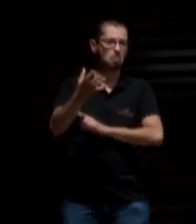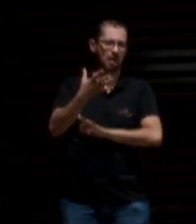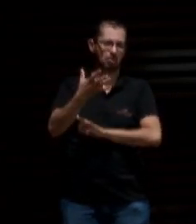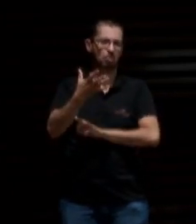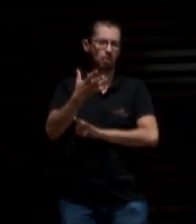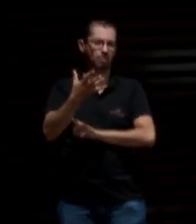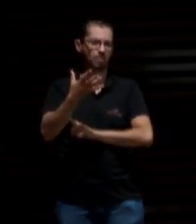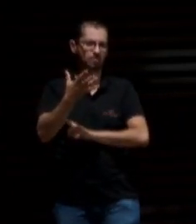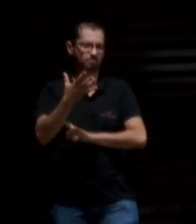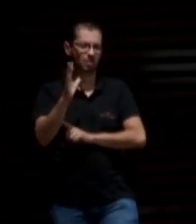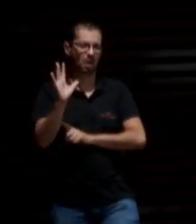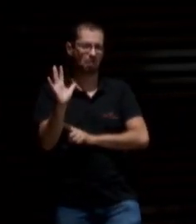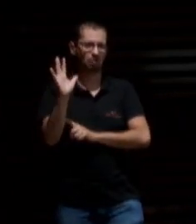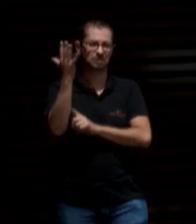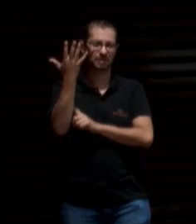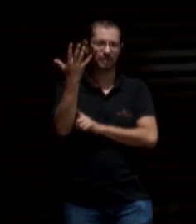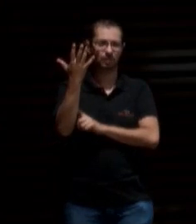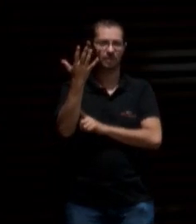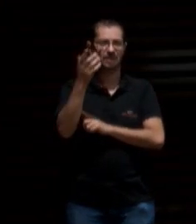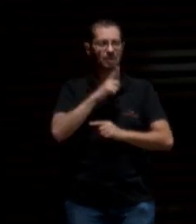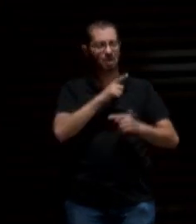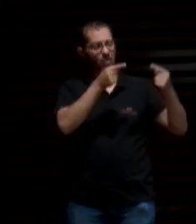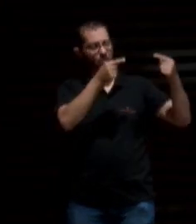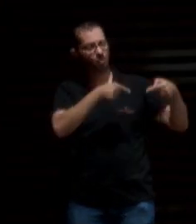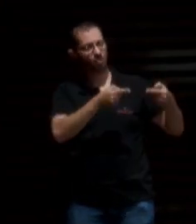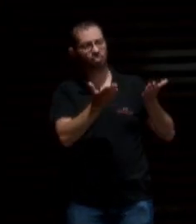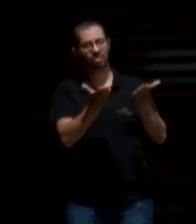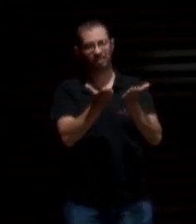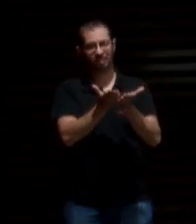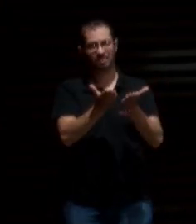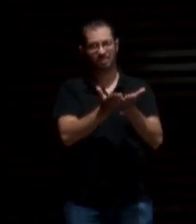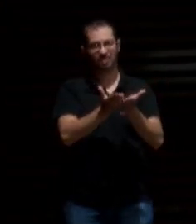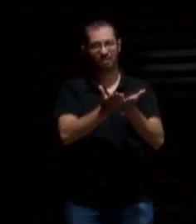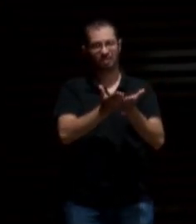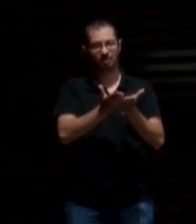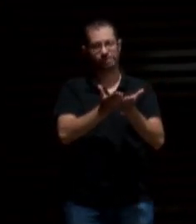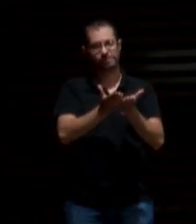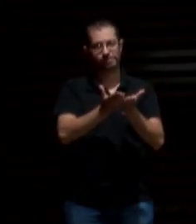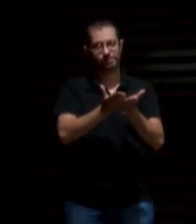das coisas, uma ordem anticristã e opressora,